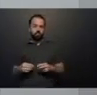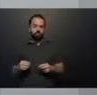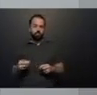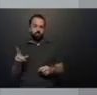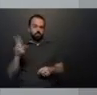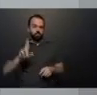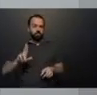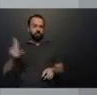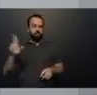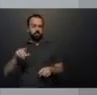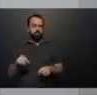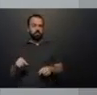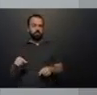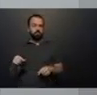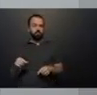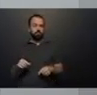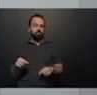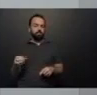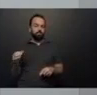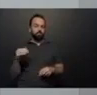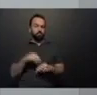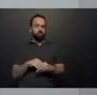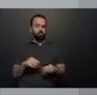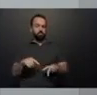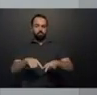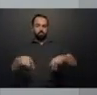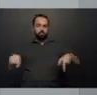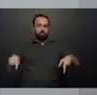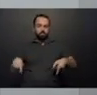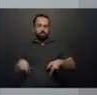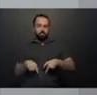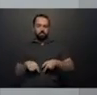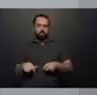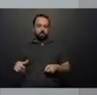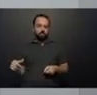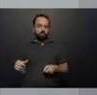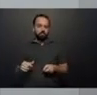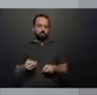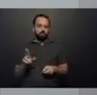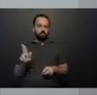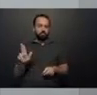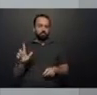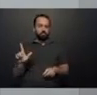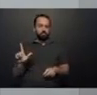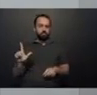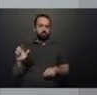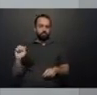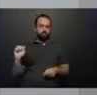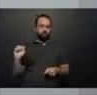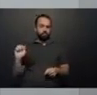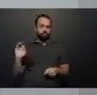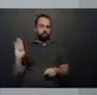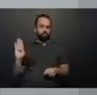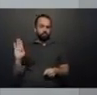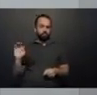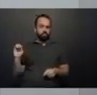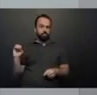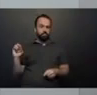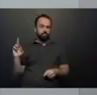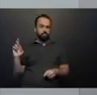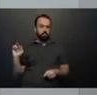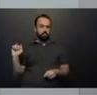os equipamentos, né? Como que é o laboratório, como a gente deve se comportar num laboratório e aproveitar